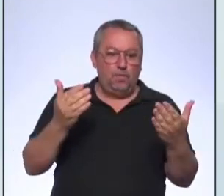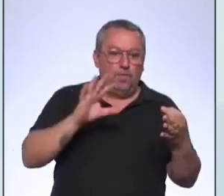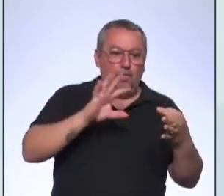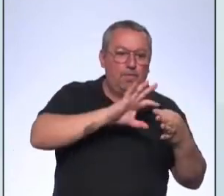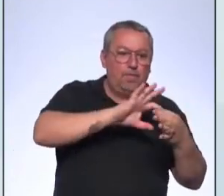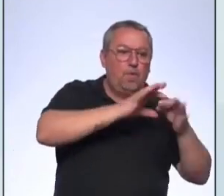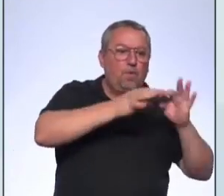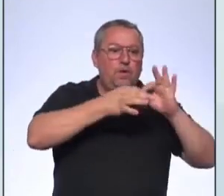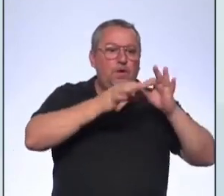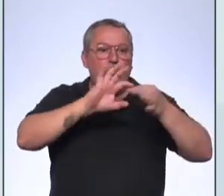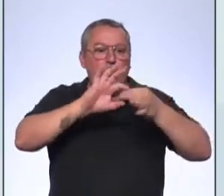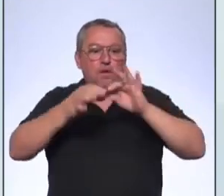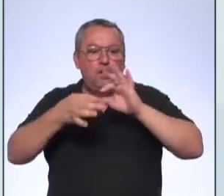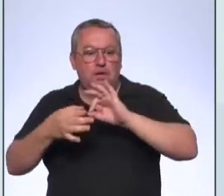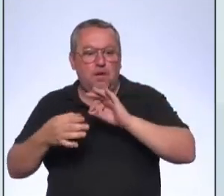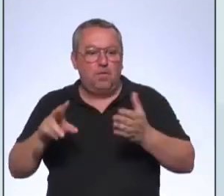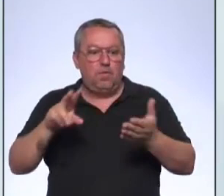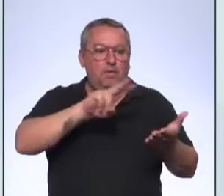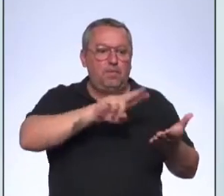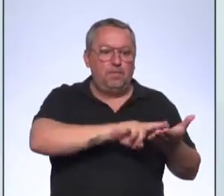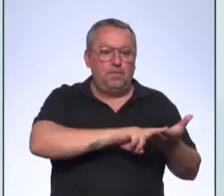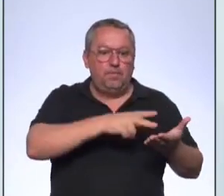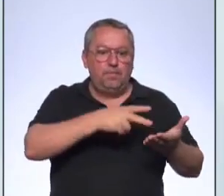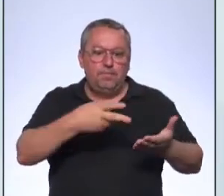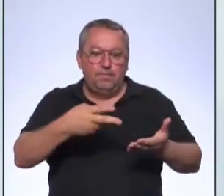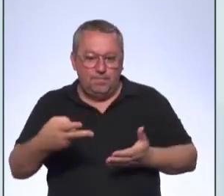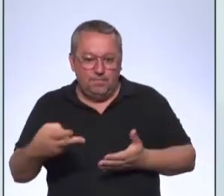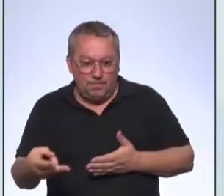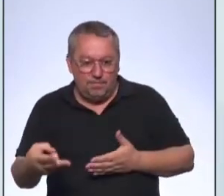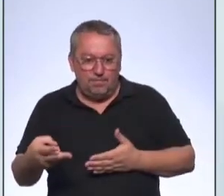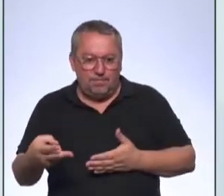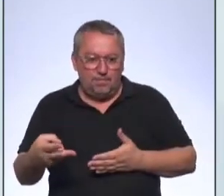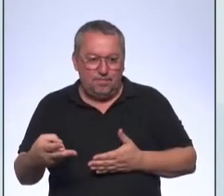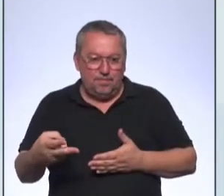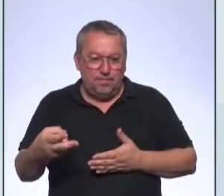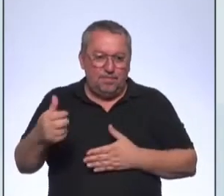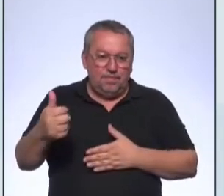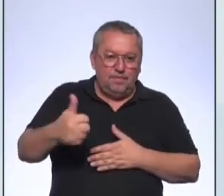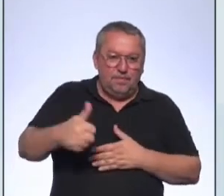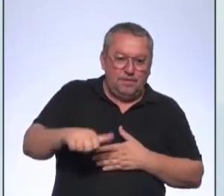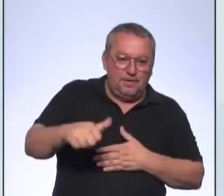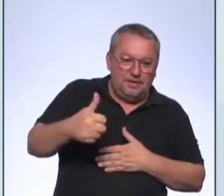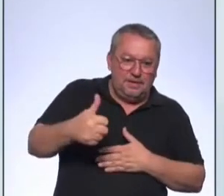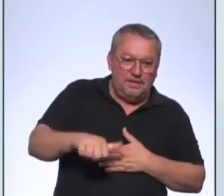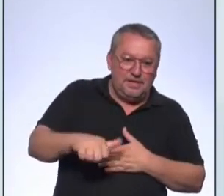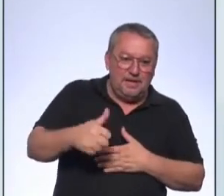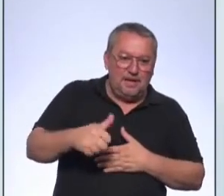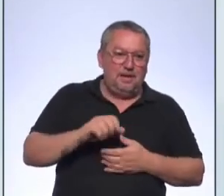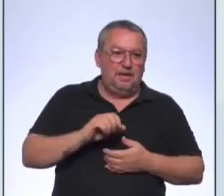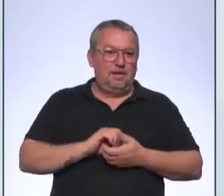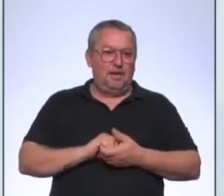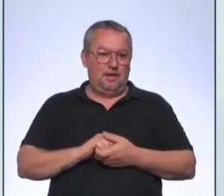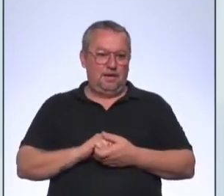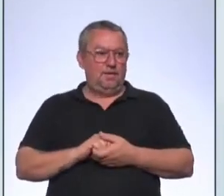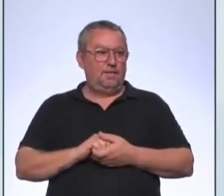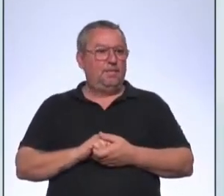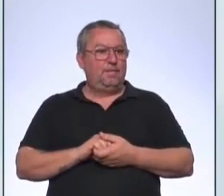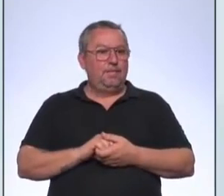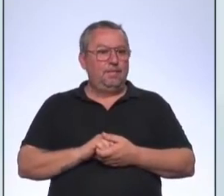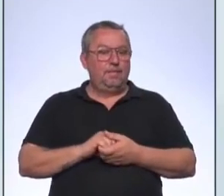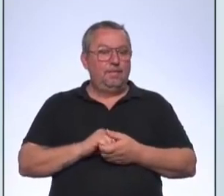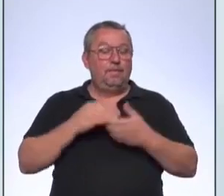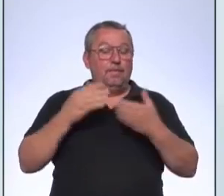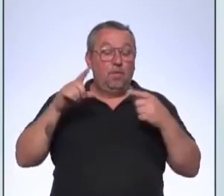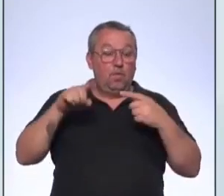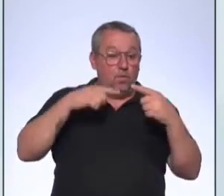comparação, a contextualização, a interpretação e a análise.